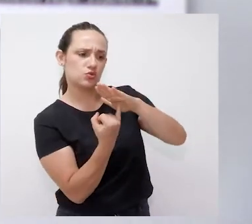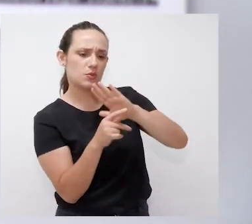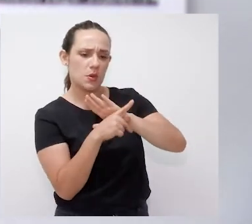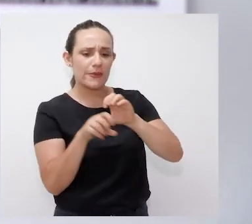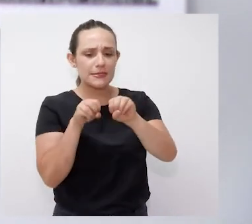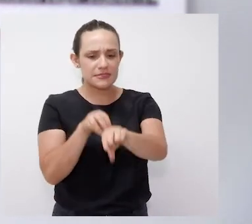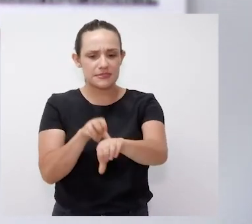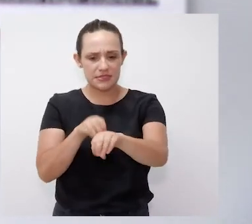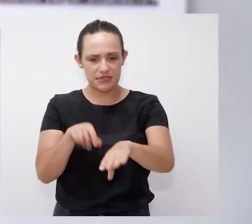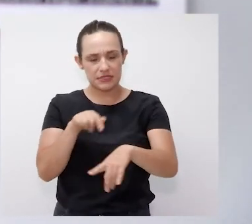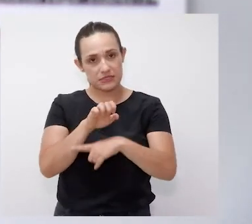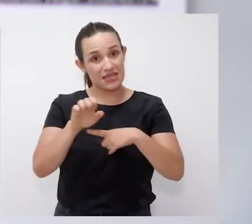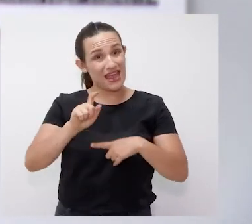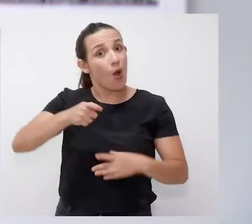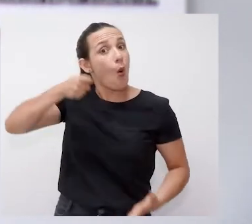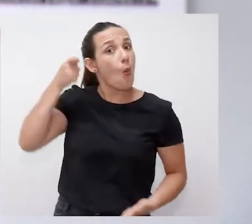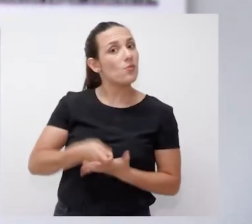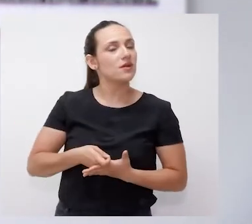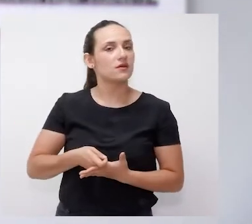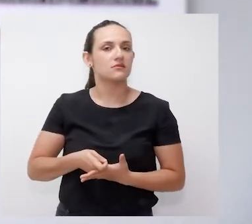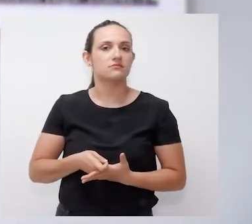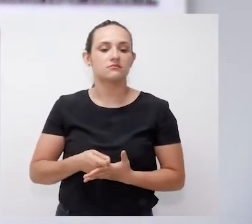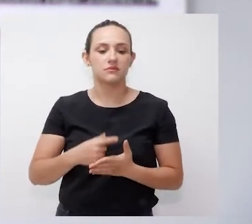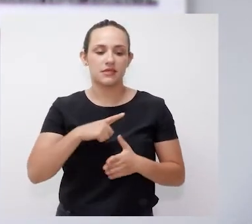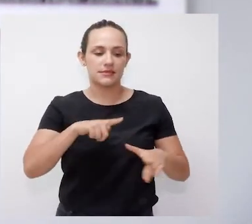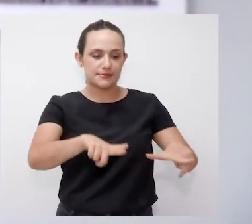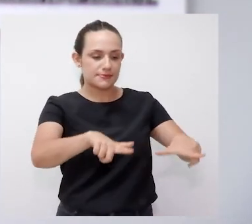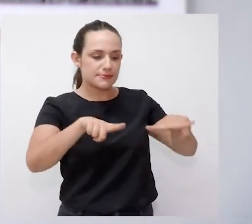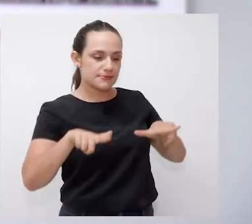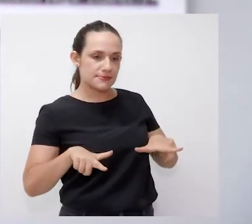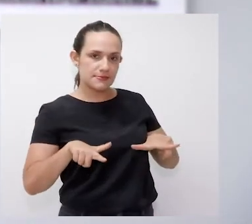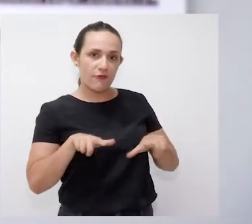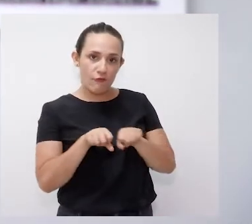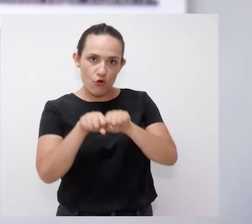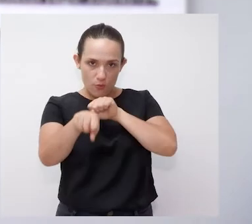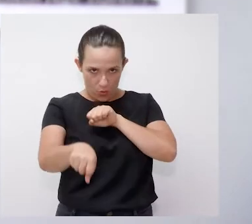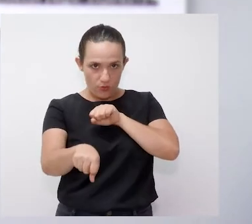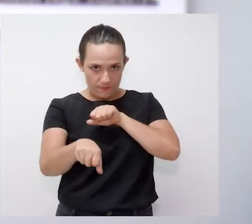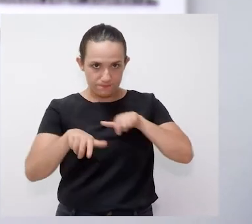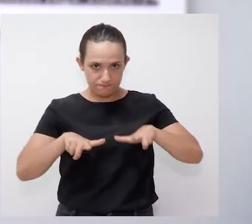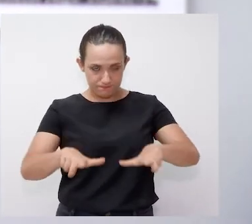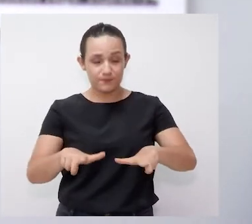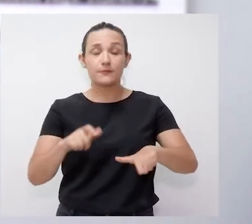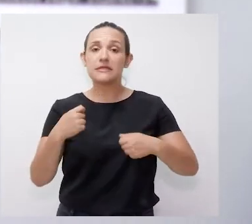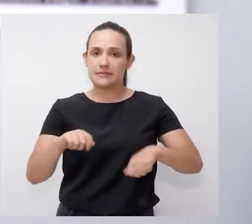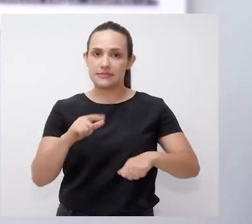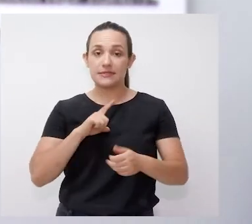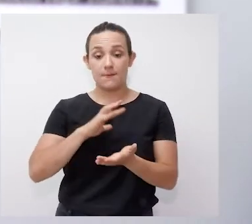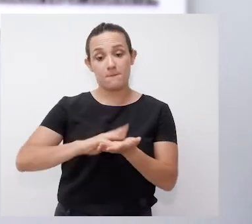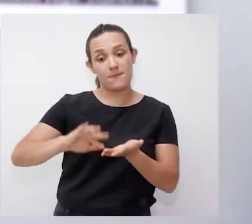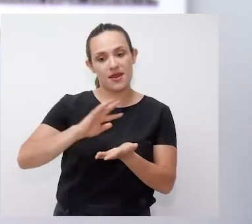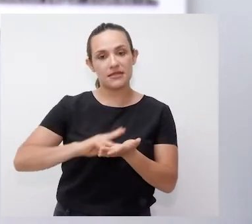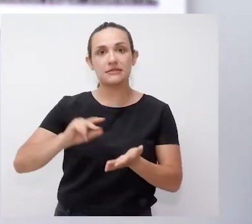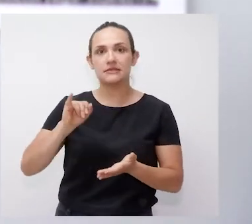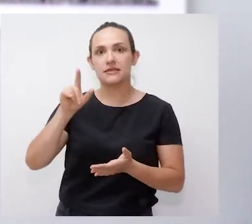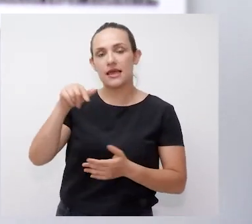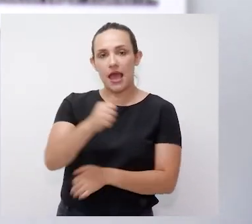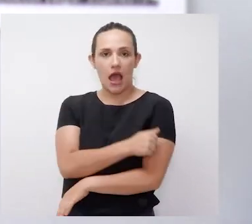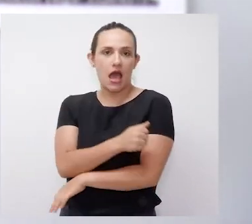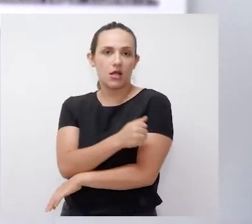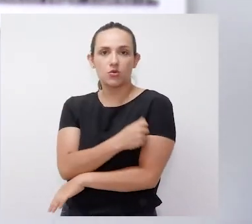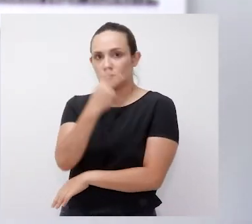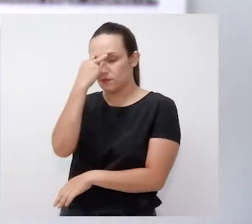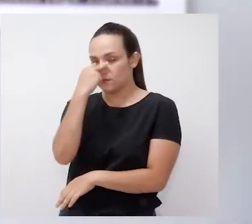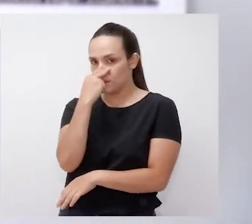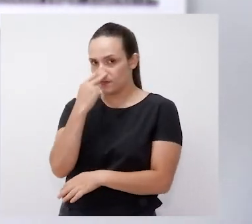Instituições de ensino do Estado deverão, obrigatoriamente, emitir certificado de conclusão de curso com braille para estudantes